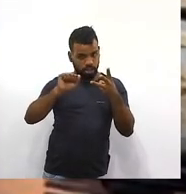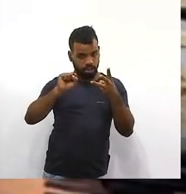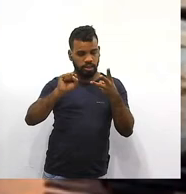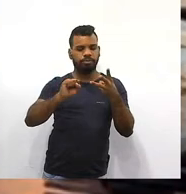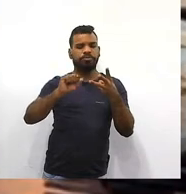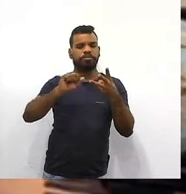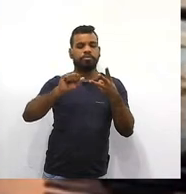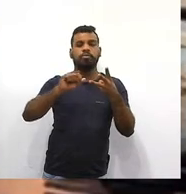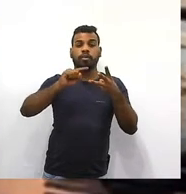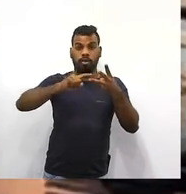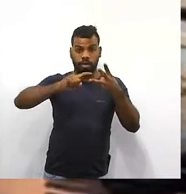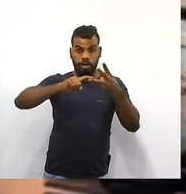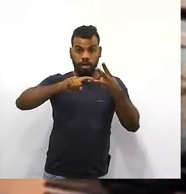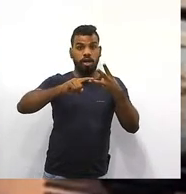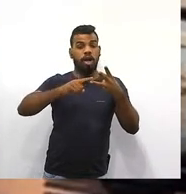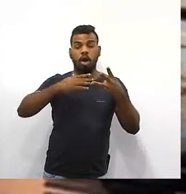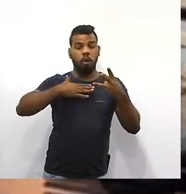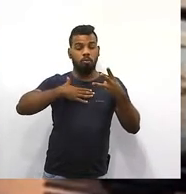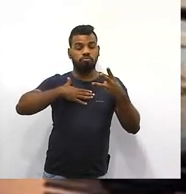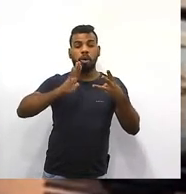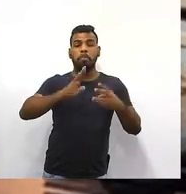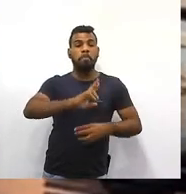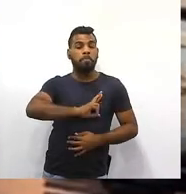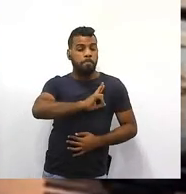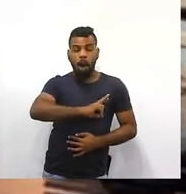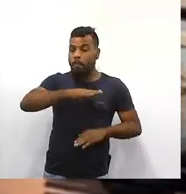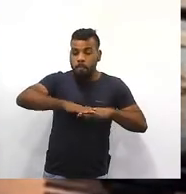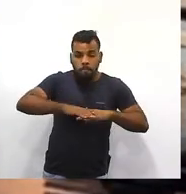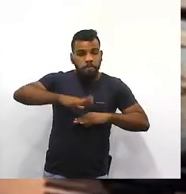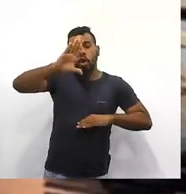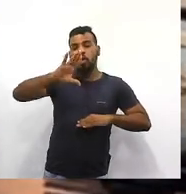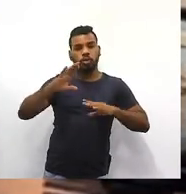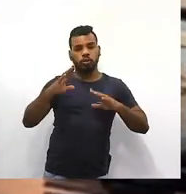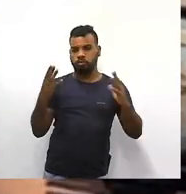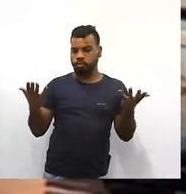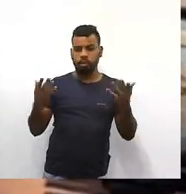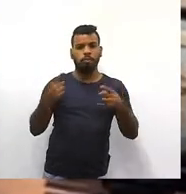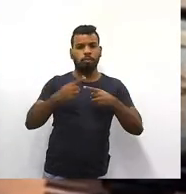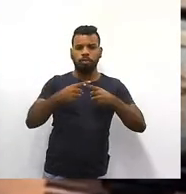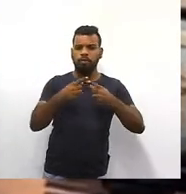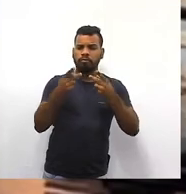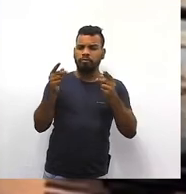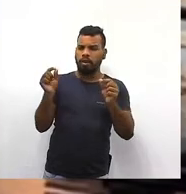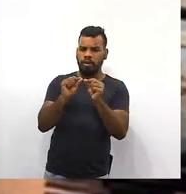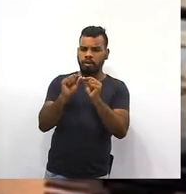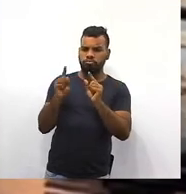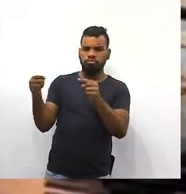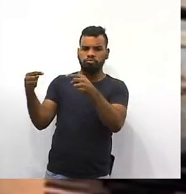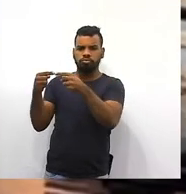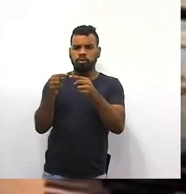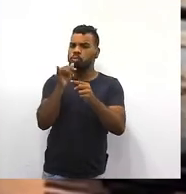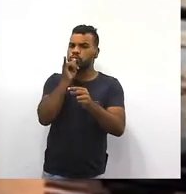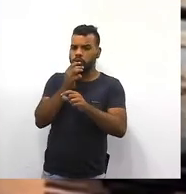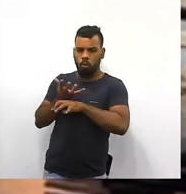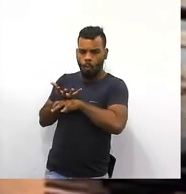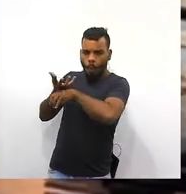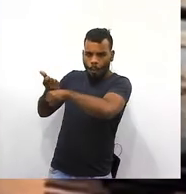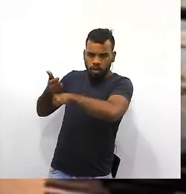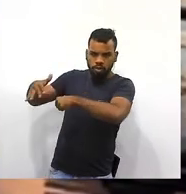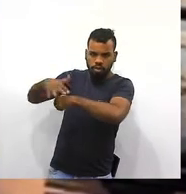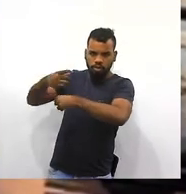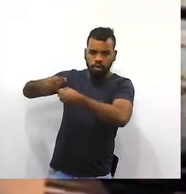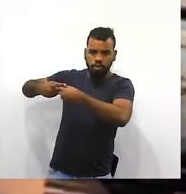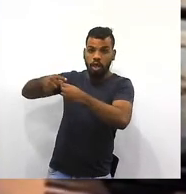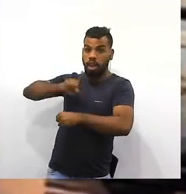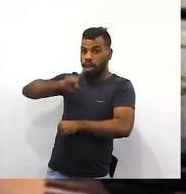maior romancista do século XX, né? O universalismo que ele faz com a questão do sertão, no caso em Minas Gerais,